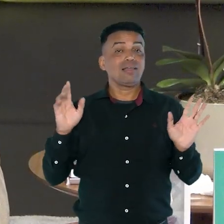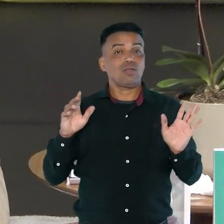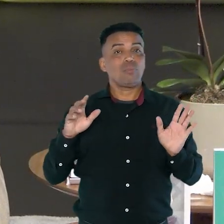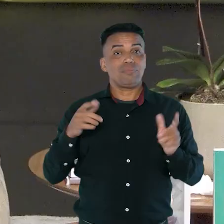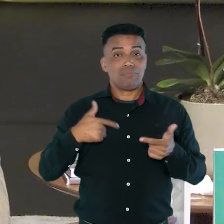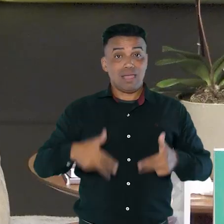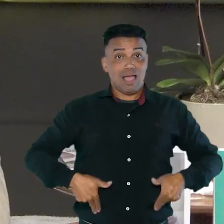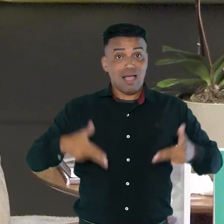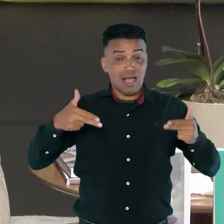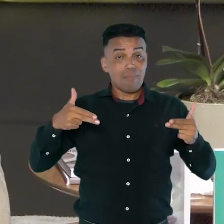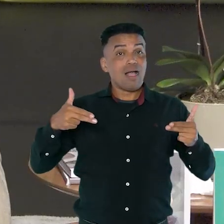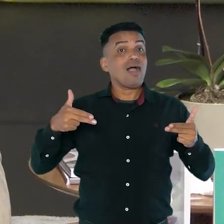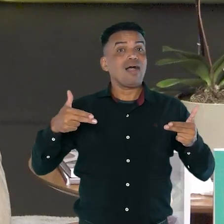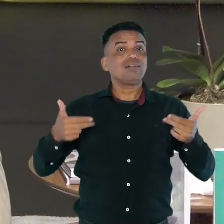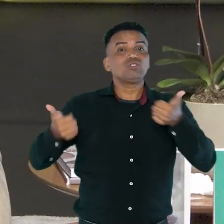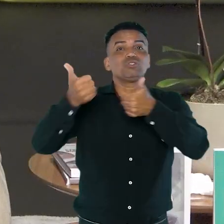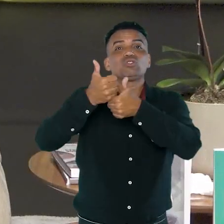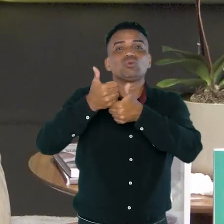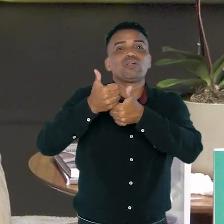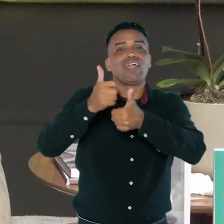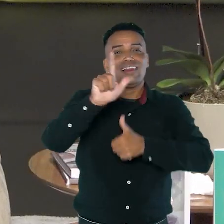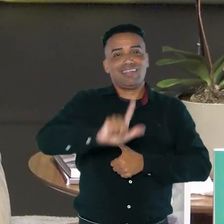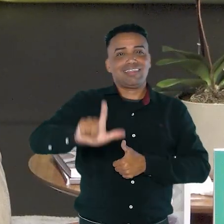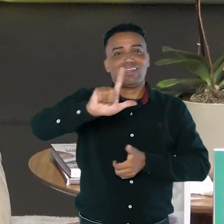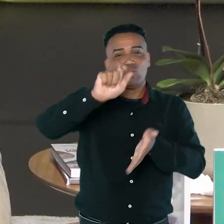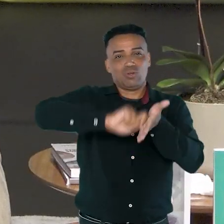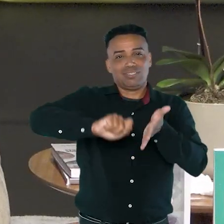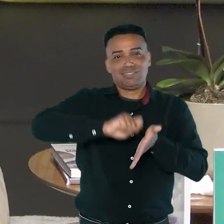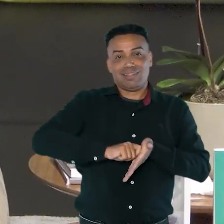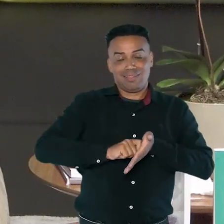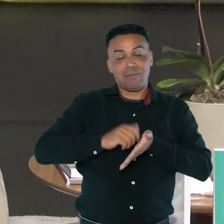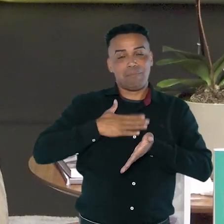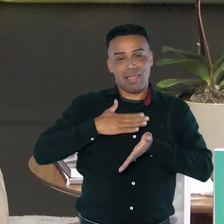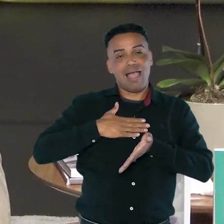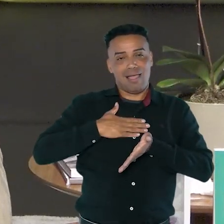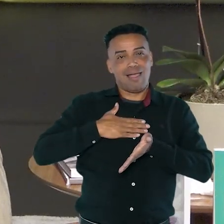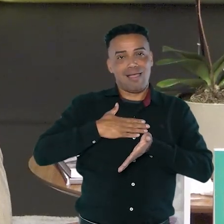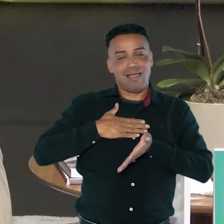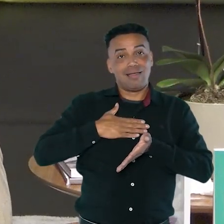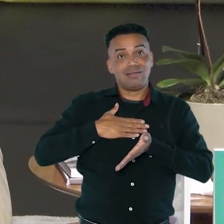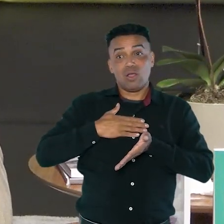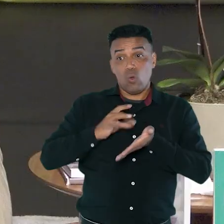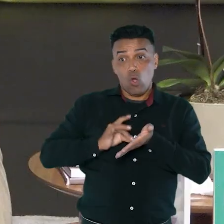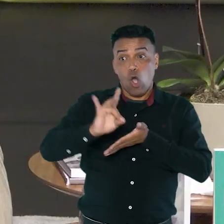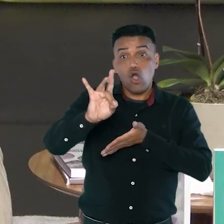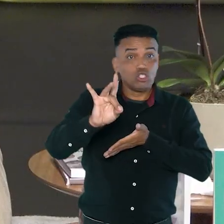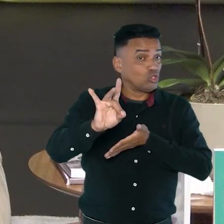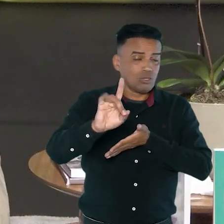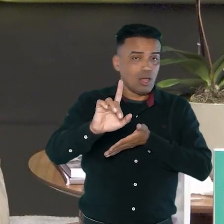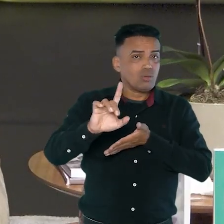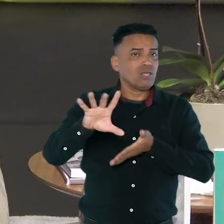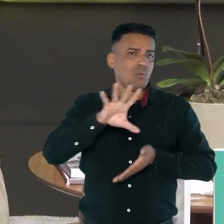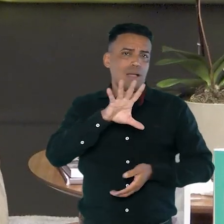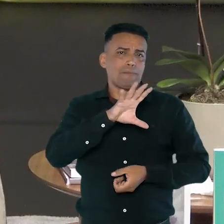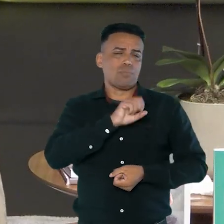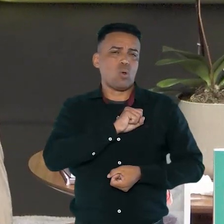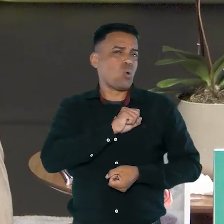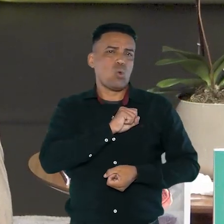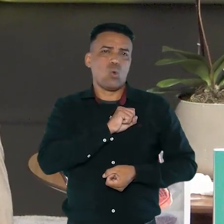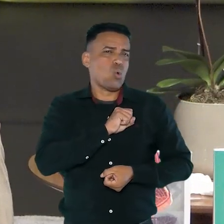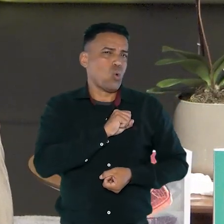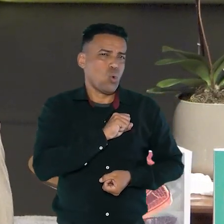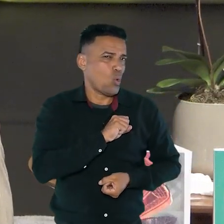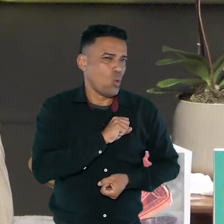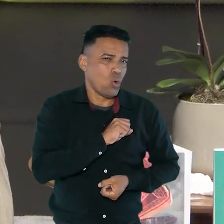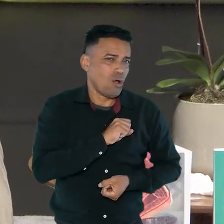é a literatura, né? Mas eu não tenho ódio. E eu descobri que eu tenho amor à causa. Eu não